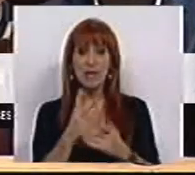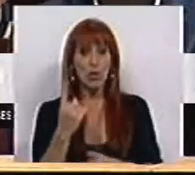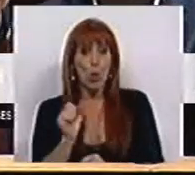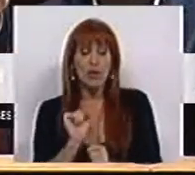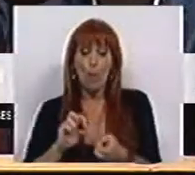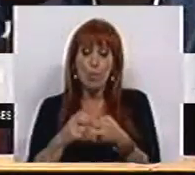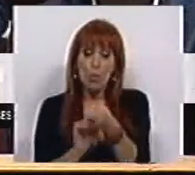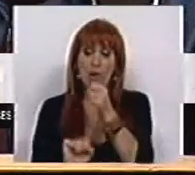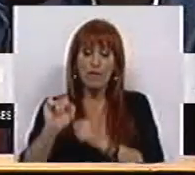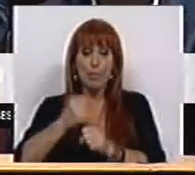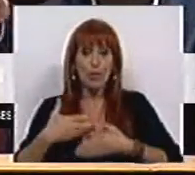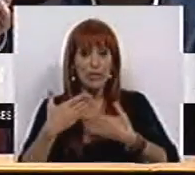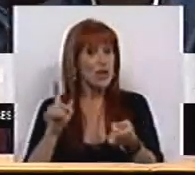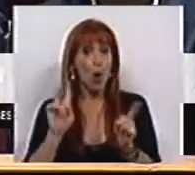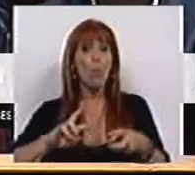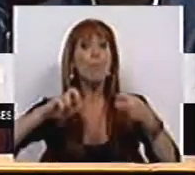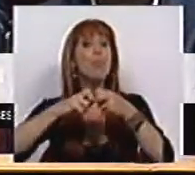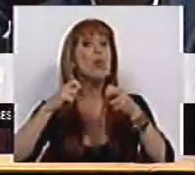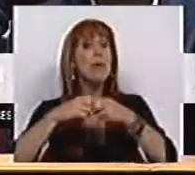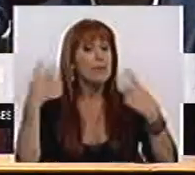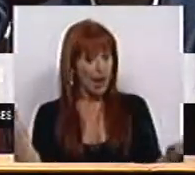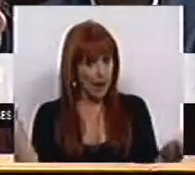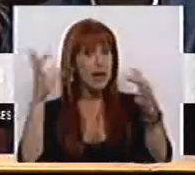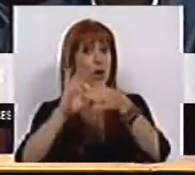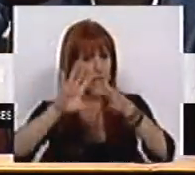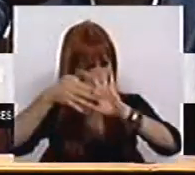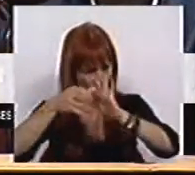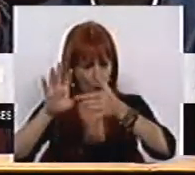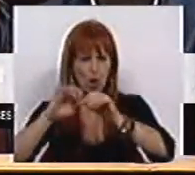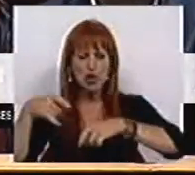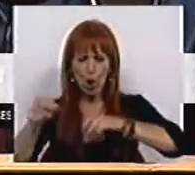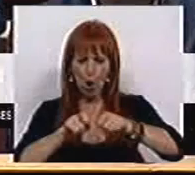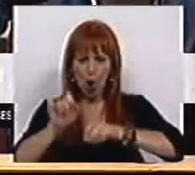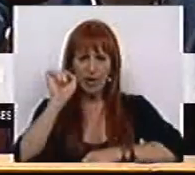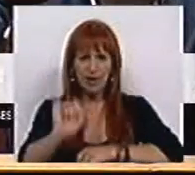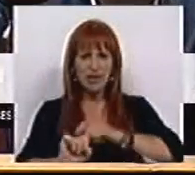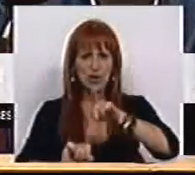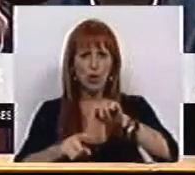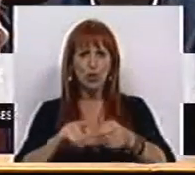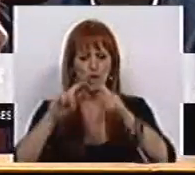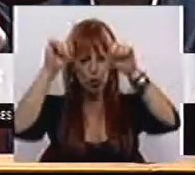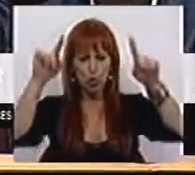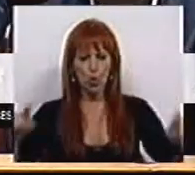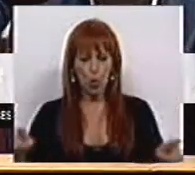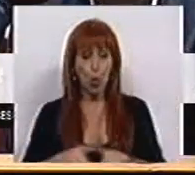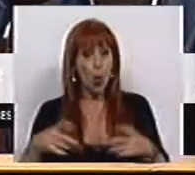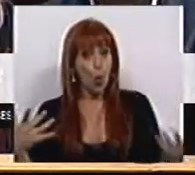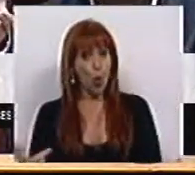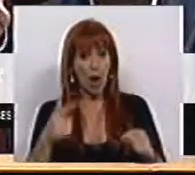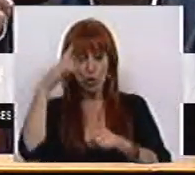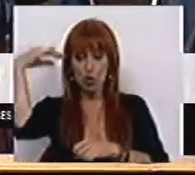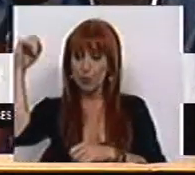um seu problema profissional, mas um problema que tem a ver com a lógica, com a organização dos quadros